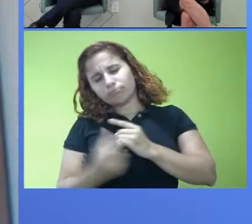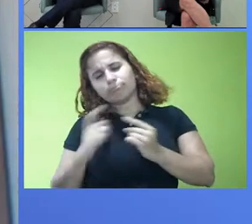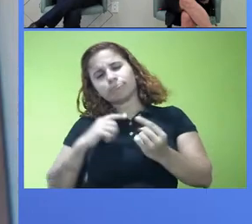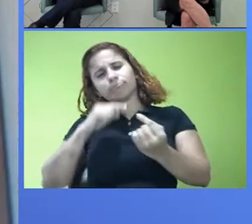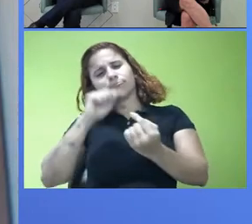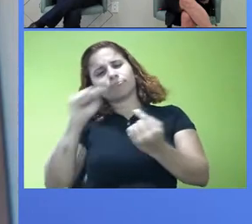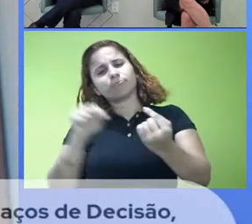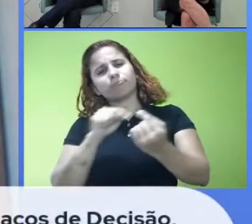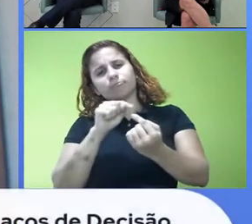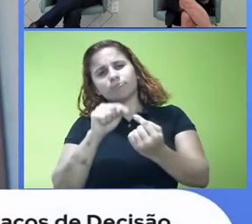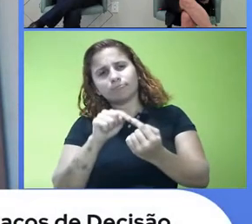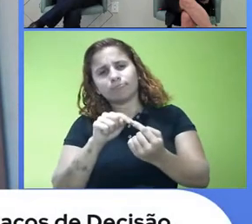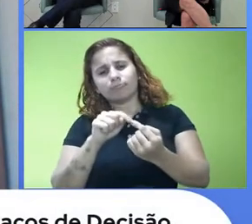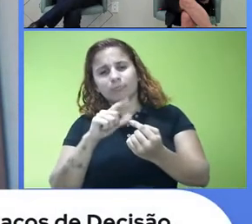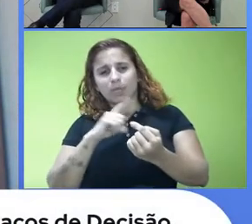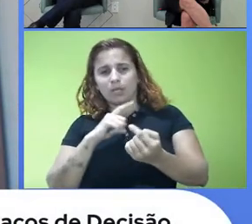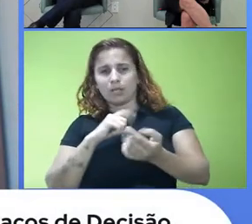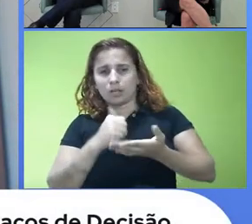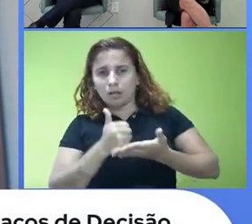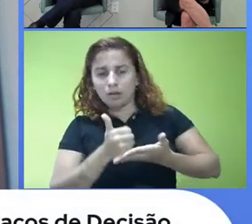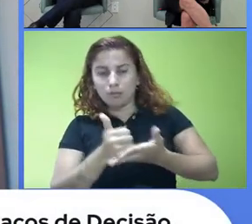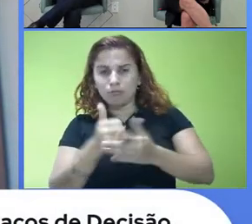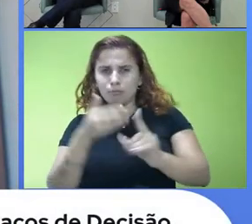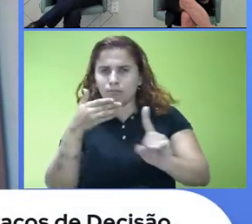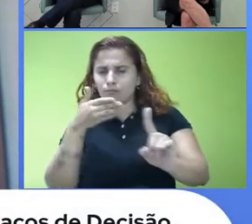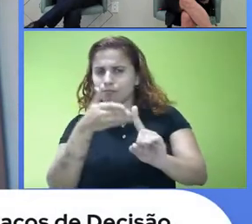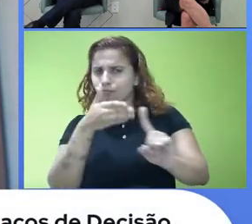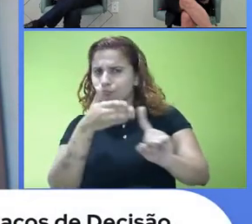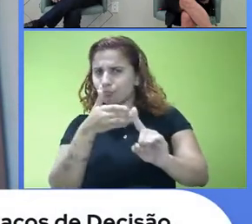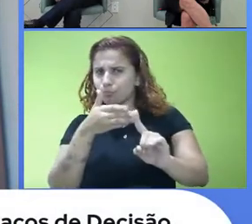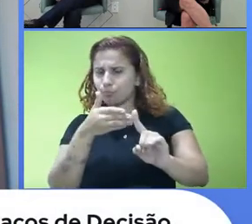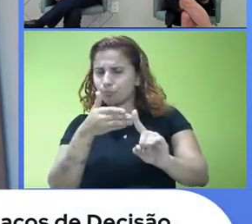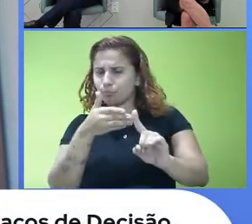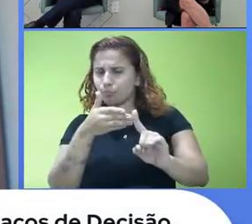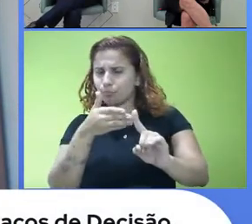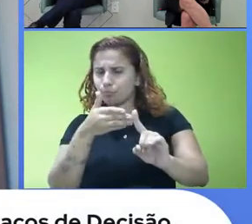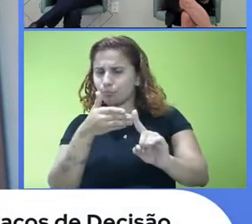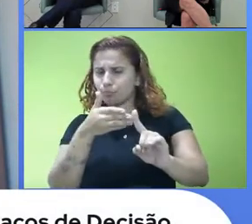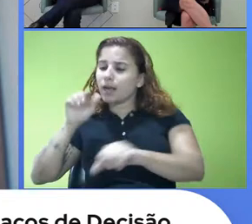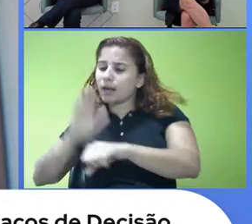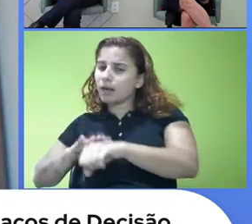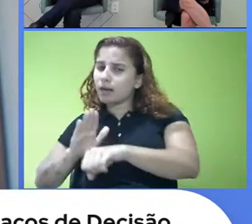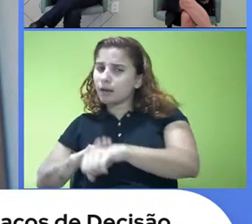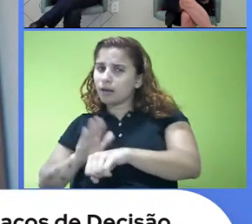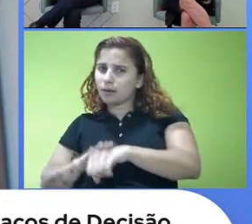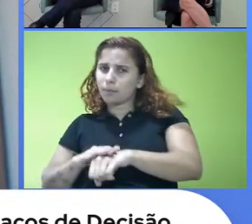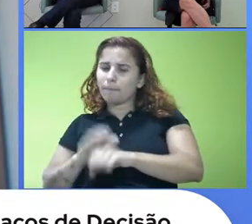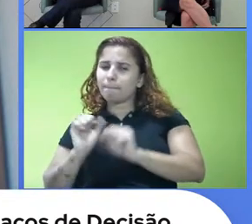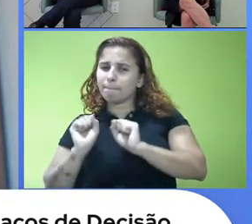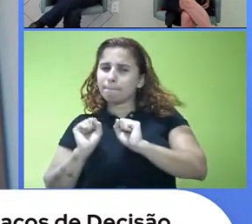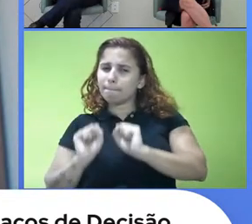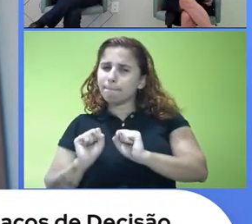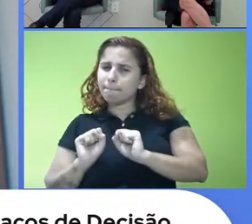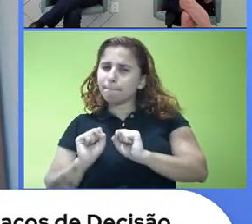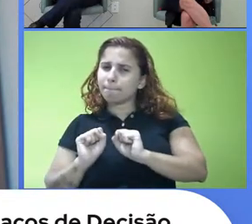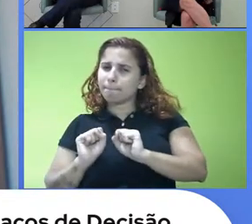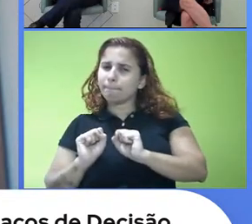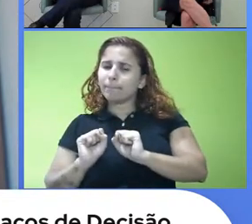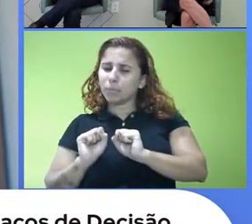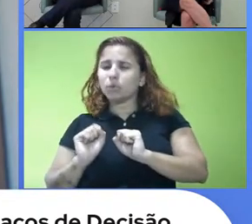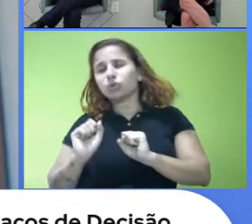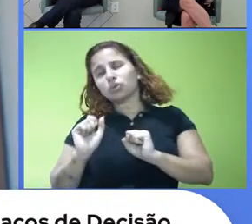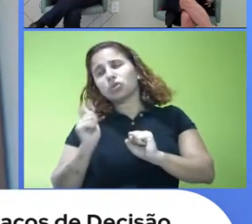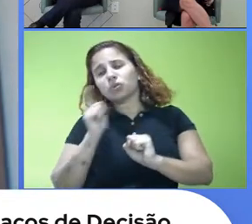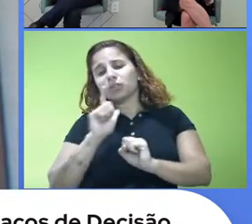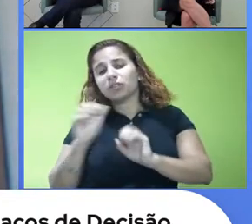que norteiam as suas práticas, ela está em melhor condição de puxar essa articulação. E